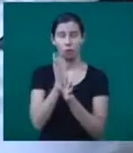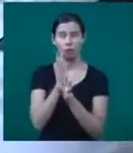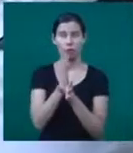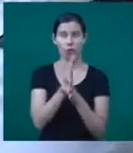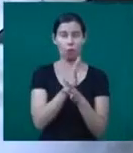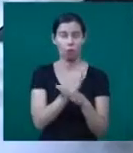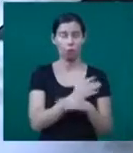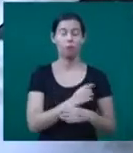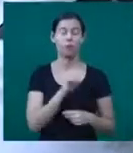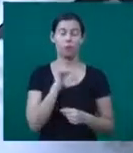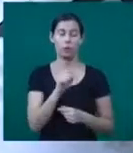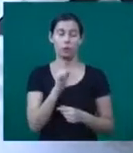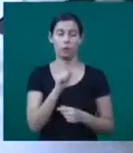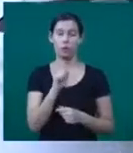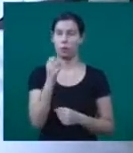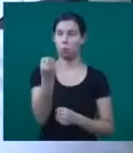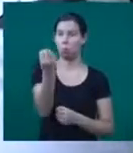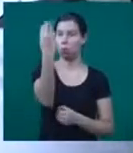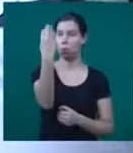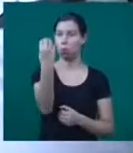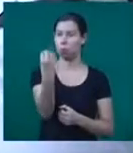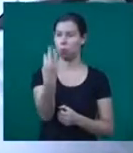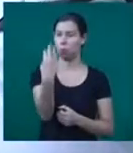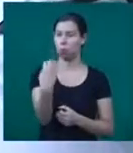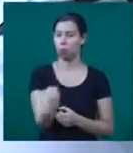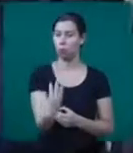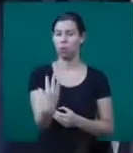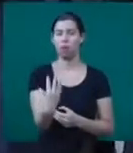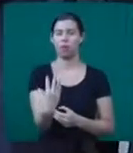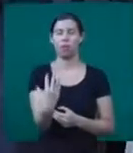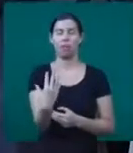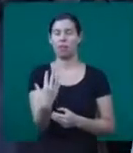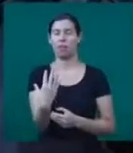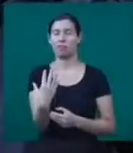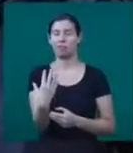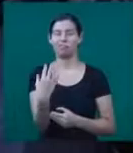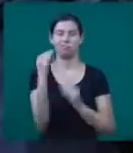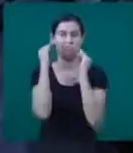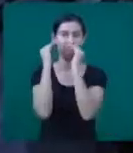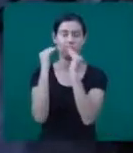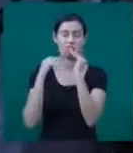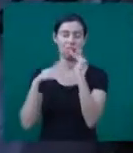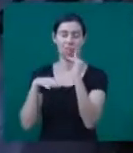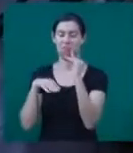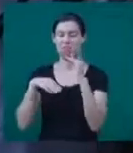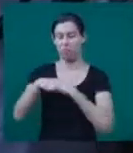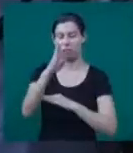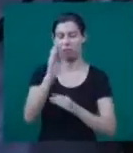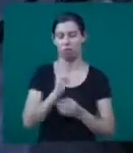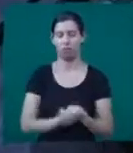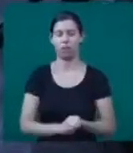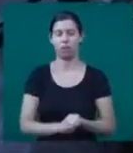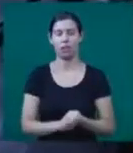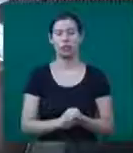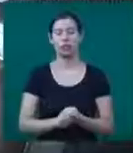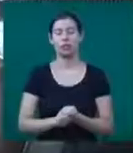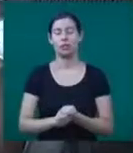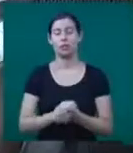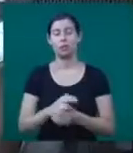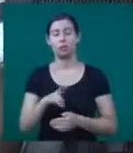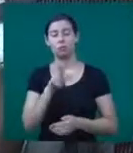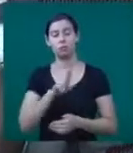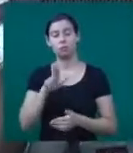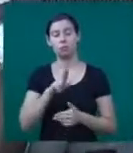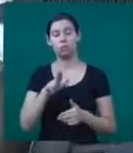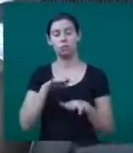Em relação à sinalização, sinal vermelho, muito avanço de sinal. O trânsito de Uberlândia não está fácil, complicado mesmo. E